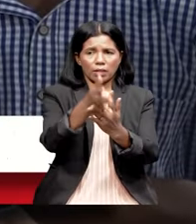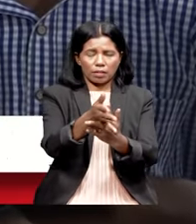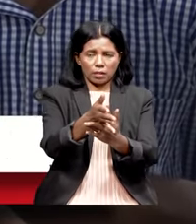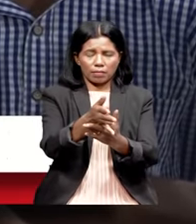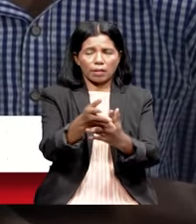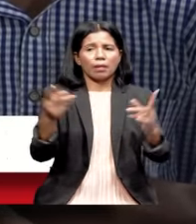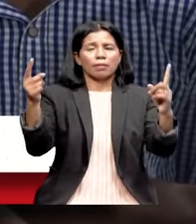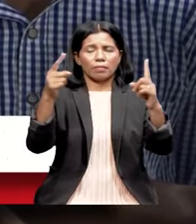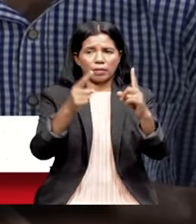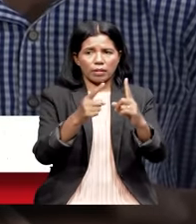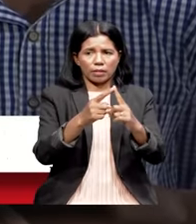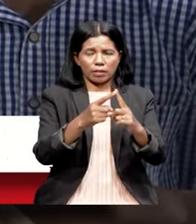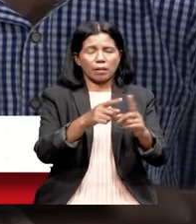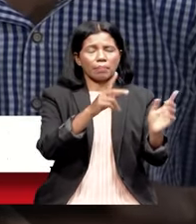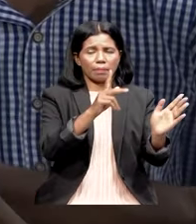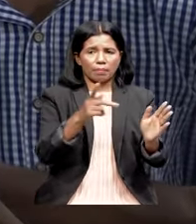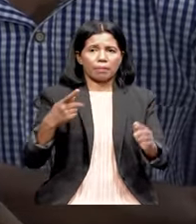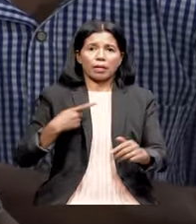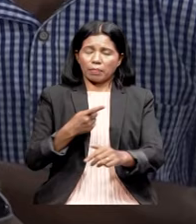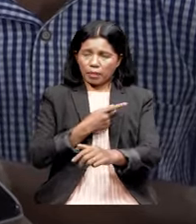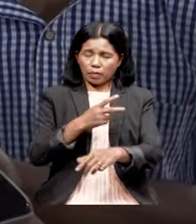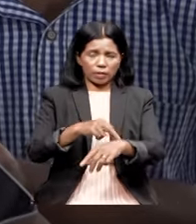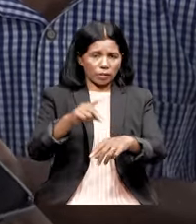iha plenária no